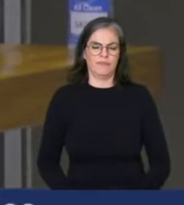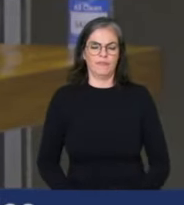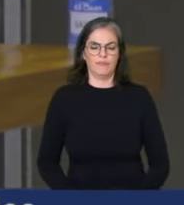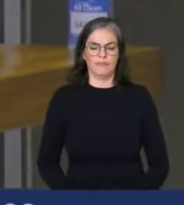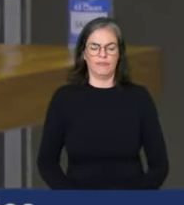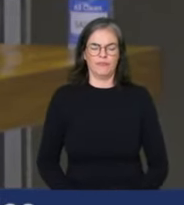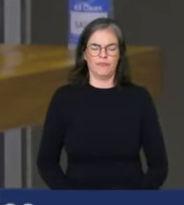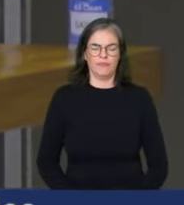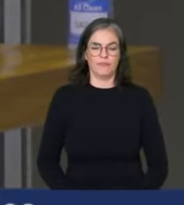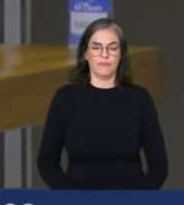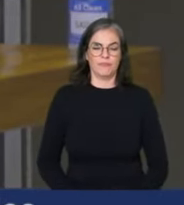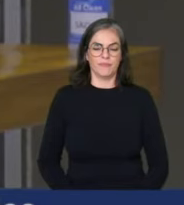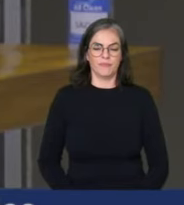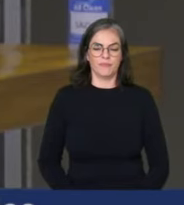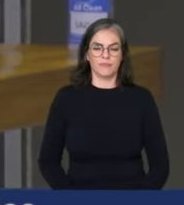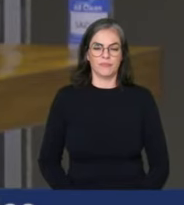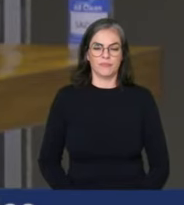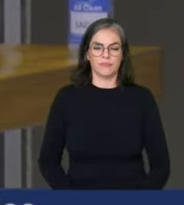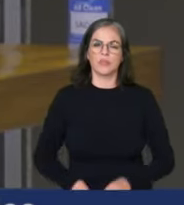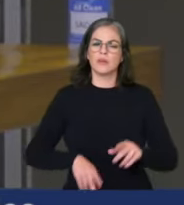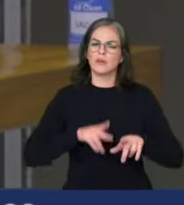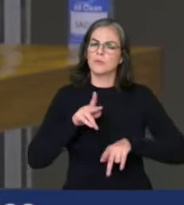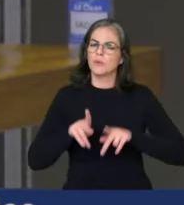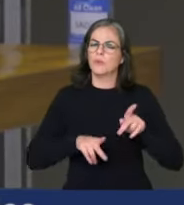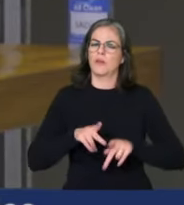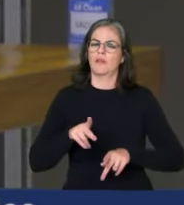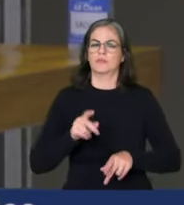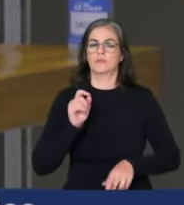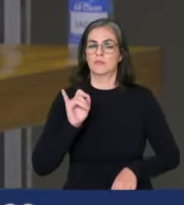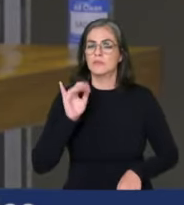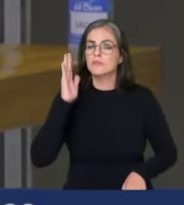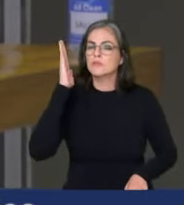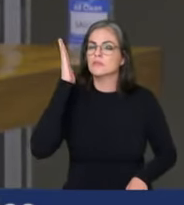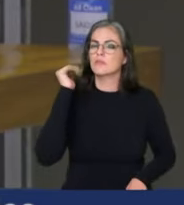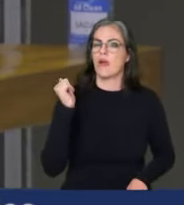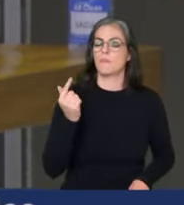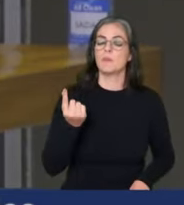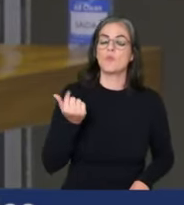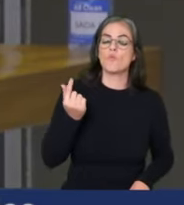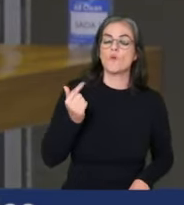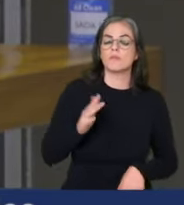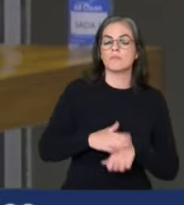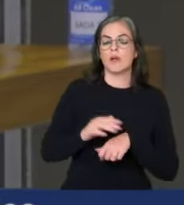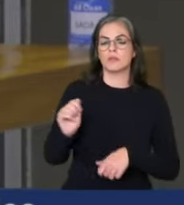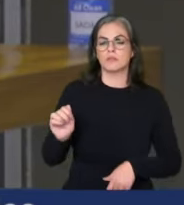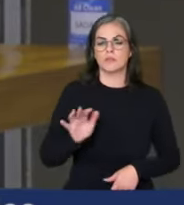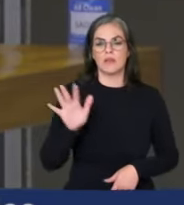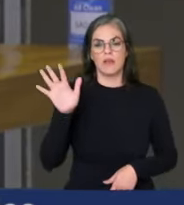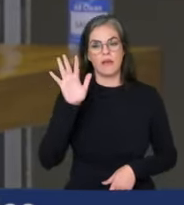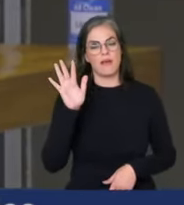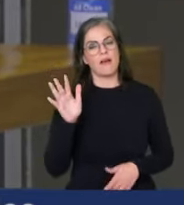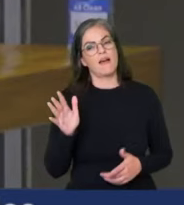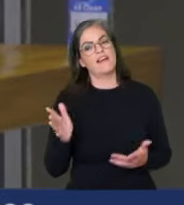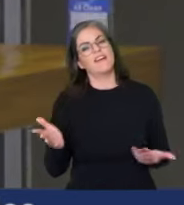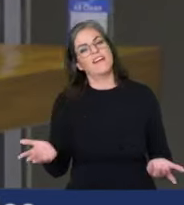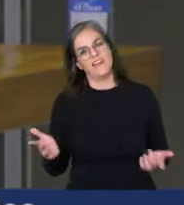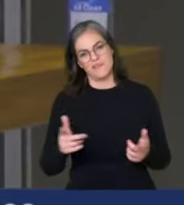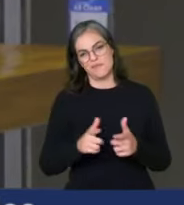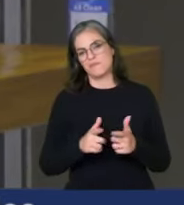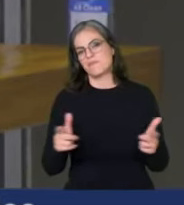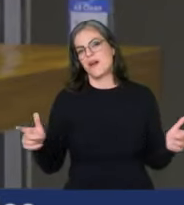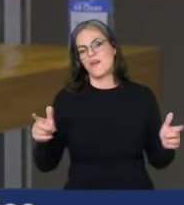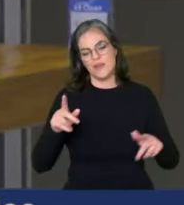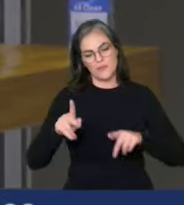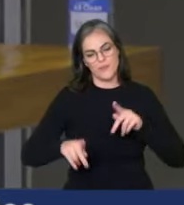Se a população soubesse em quanto vai aumentar a conta de luz, não seriam 56% contra esse processo de privatização,